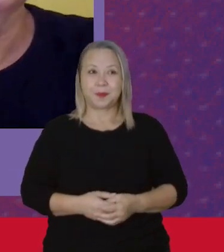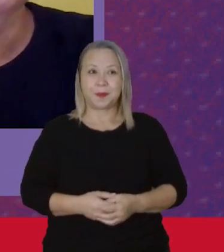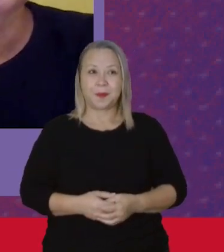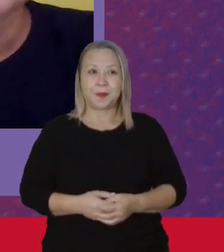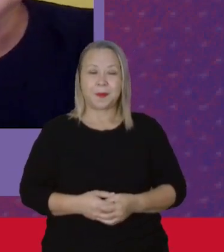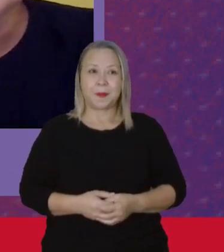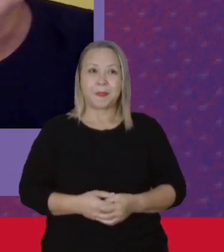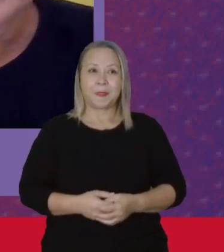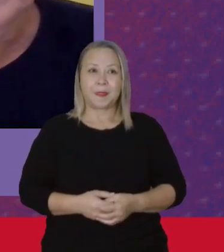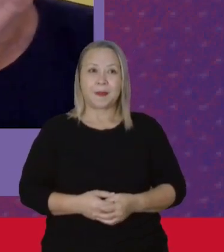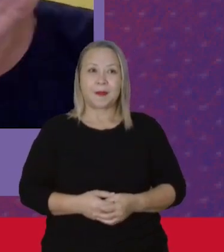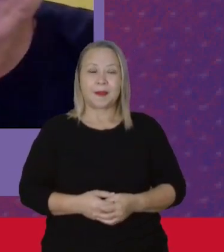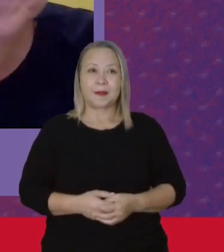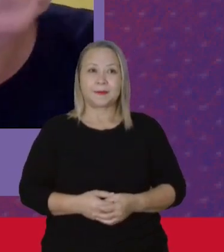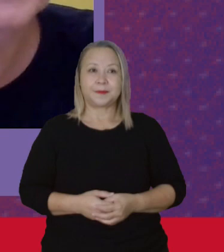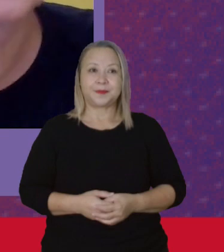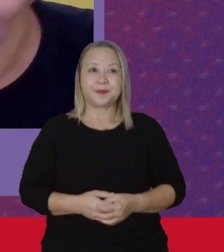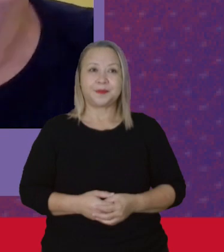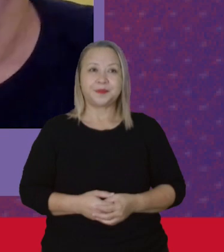Posso.